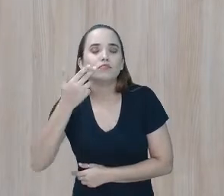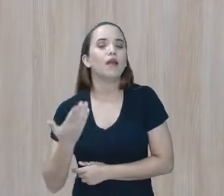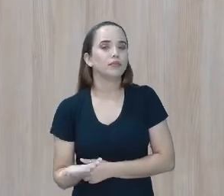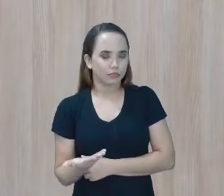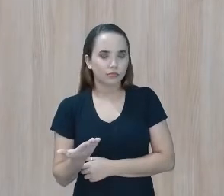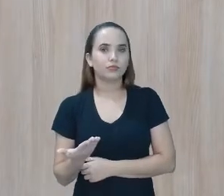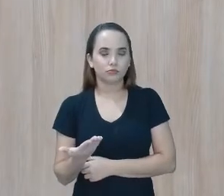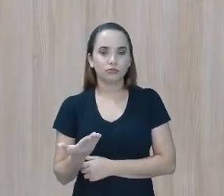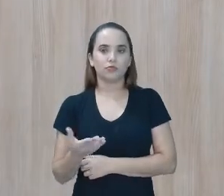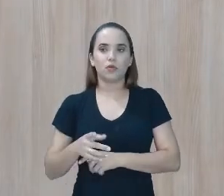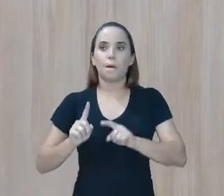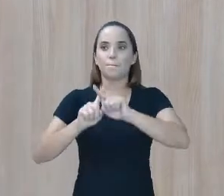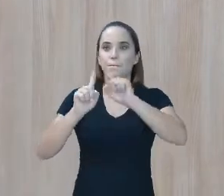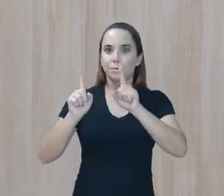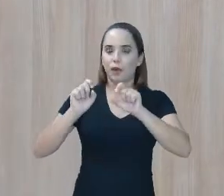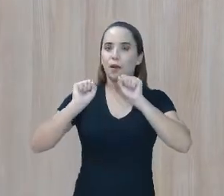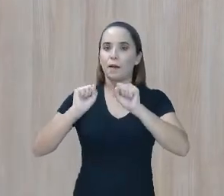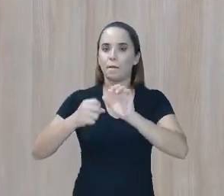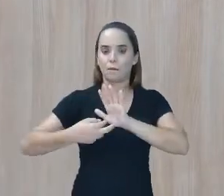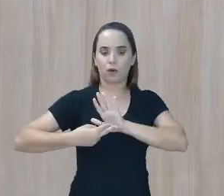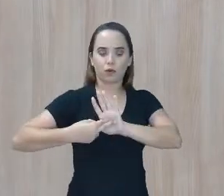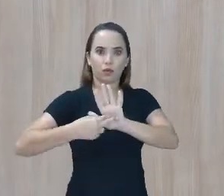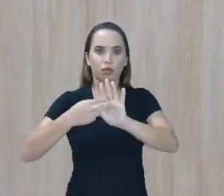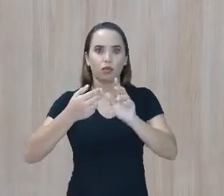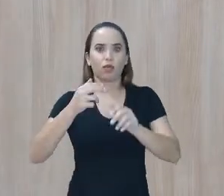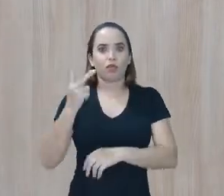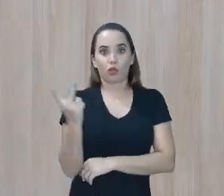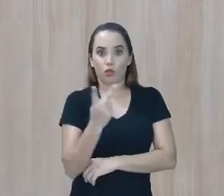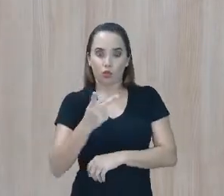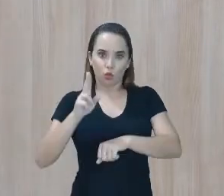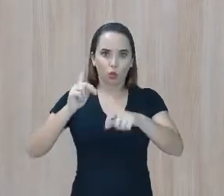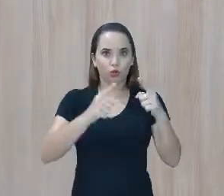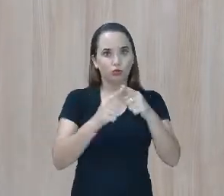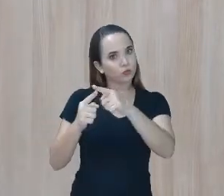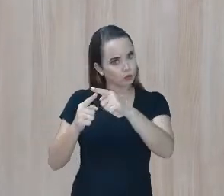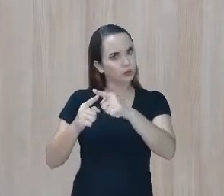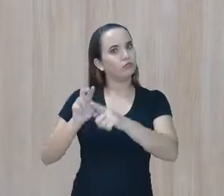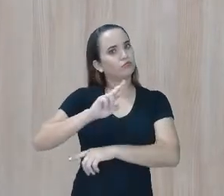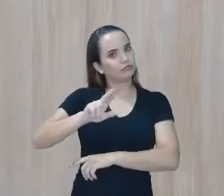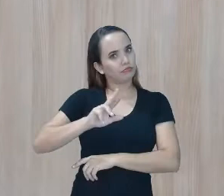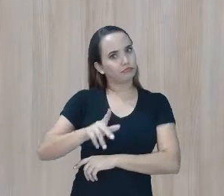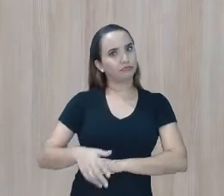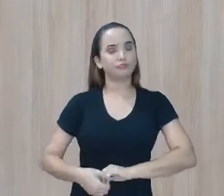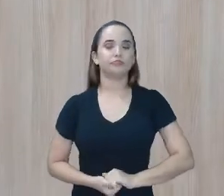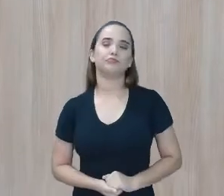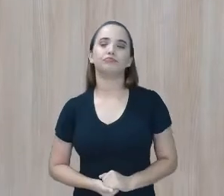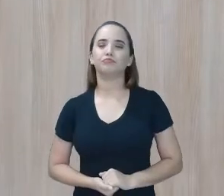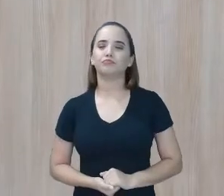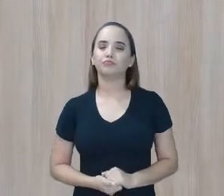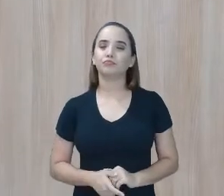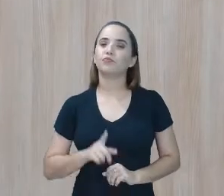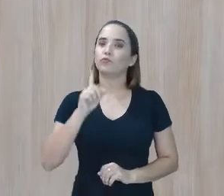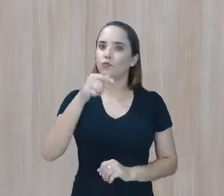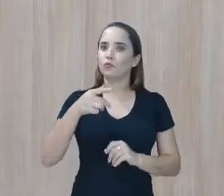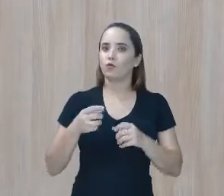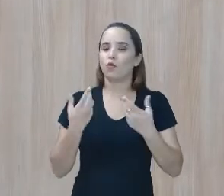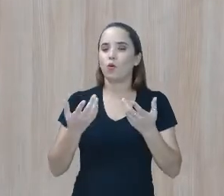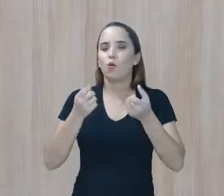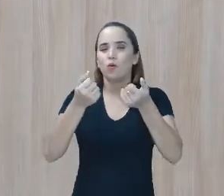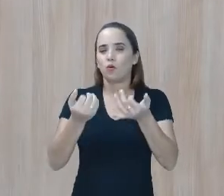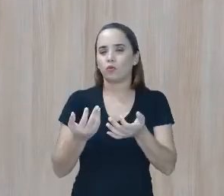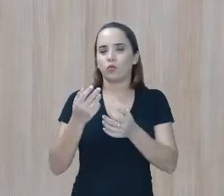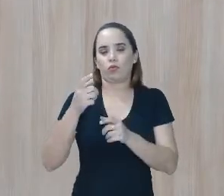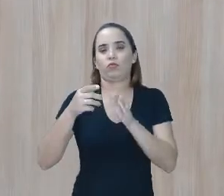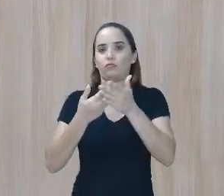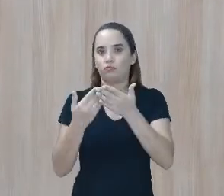o número racional, só que ele pode estar representado de formas diferentes, tá certo? Foi um pouco do que a gente falou. E